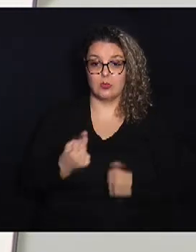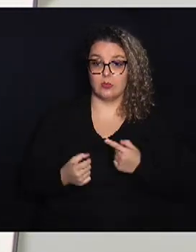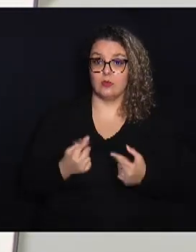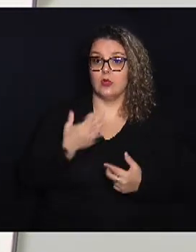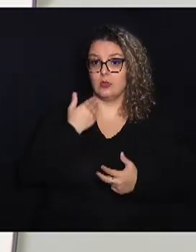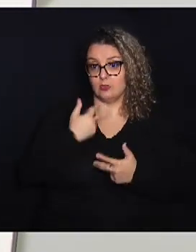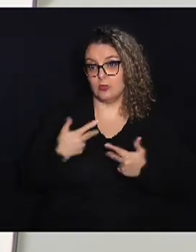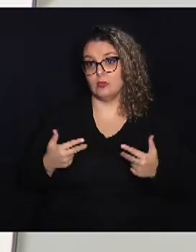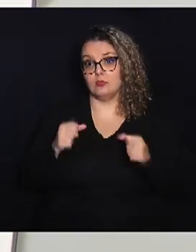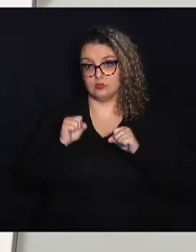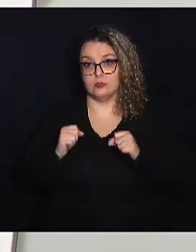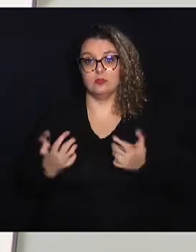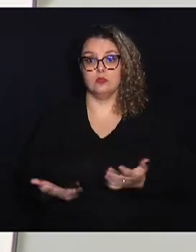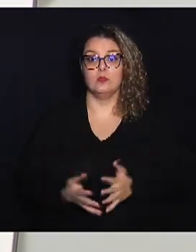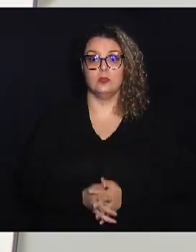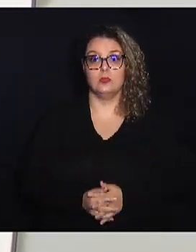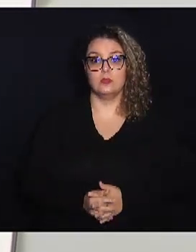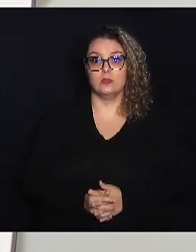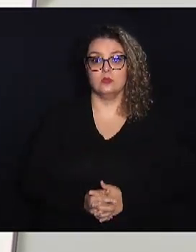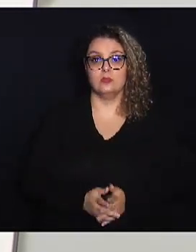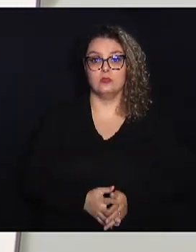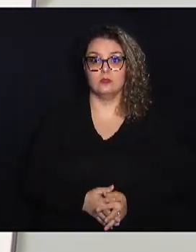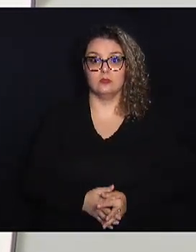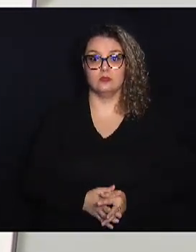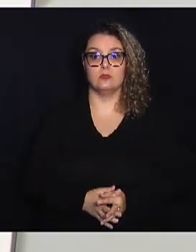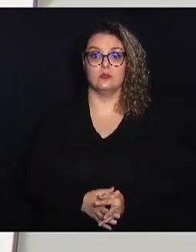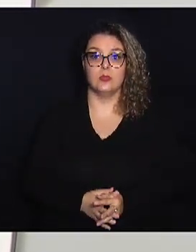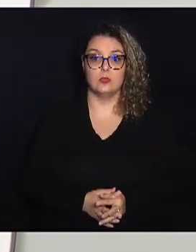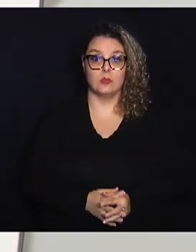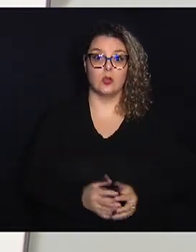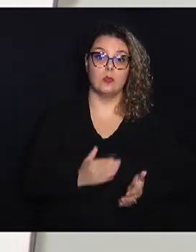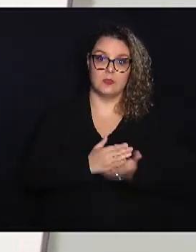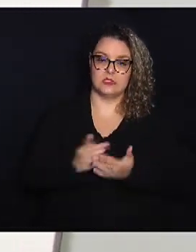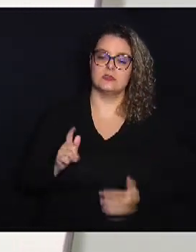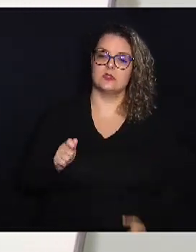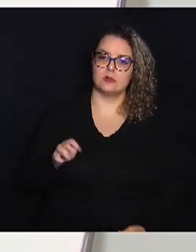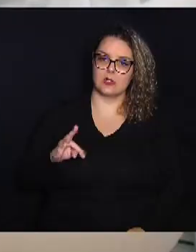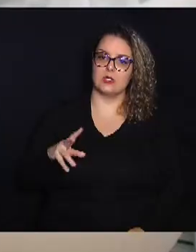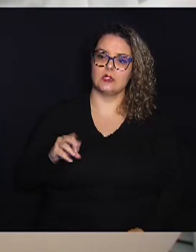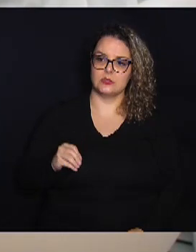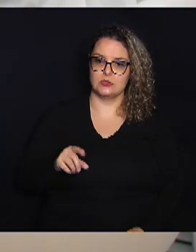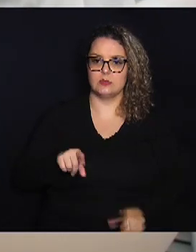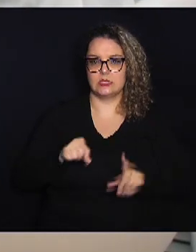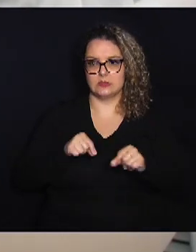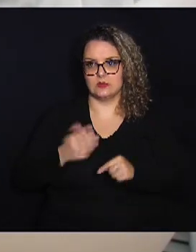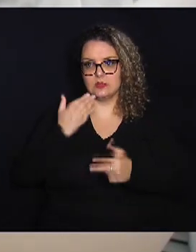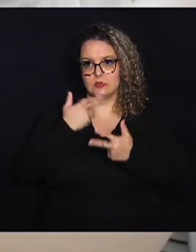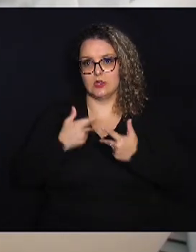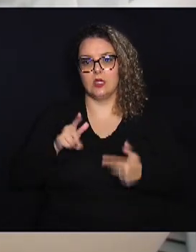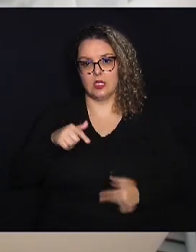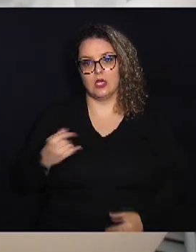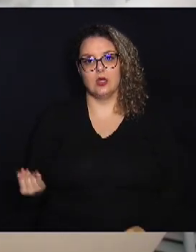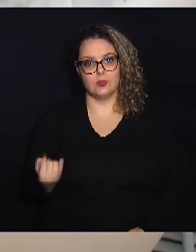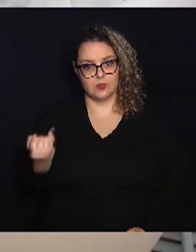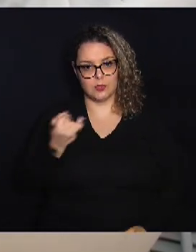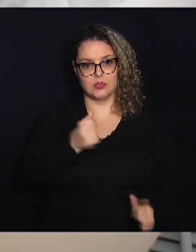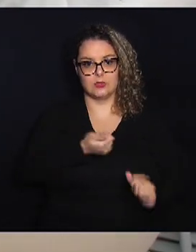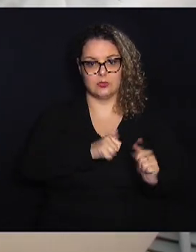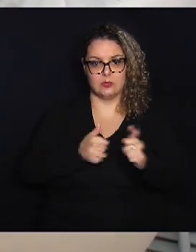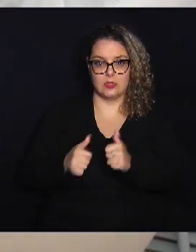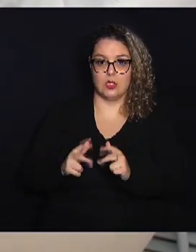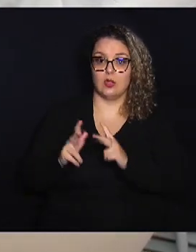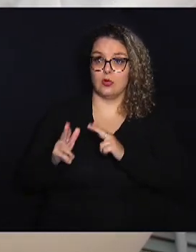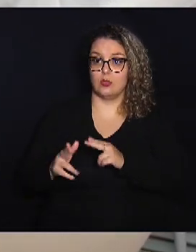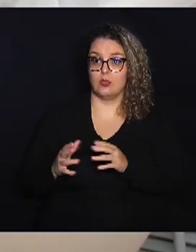alimento que pode dar o gatilho para a seletividade alimentar. Por isso, a importância de avaliar com uma equipe